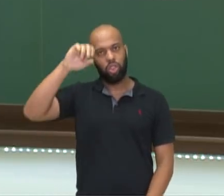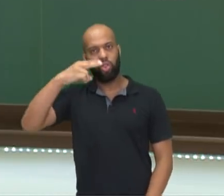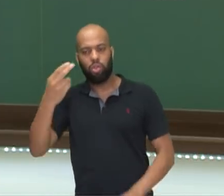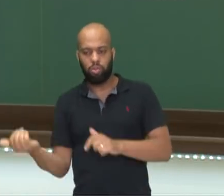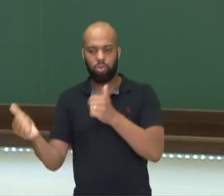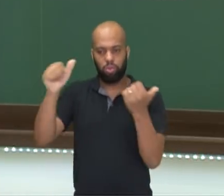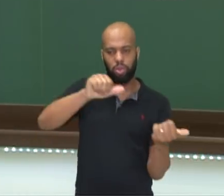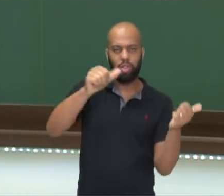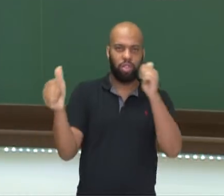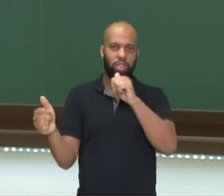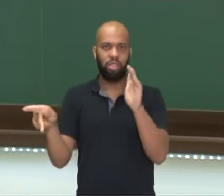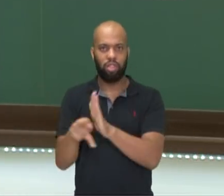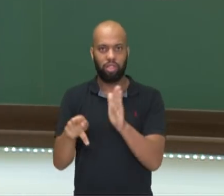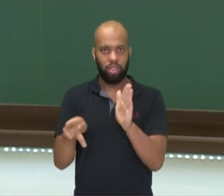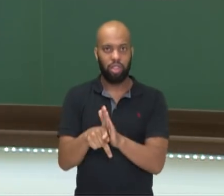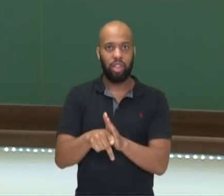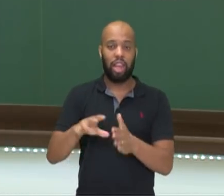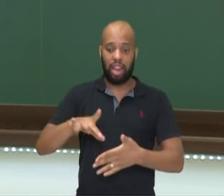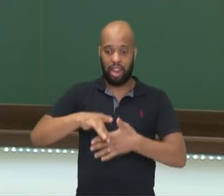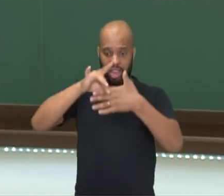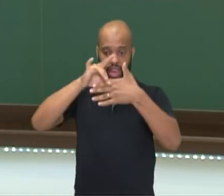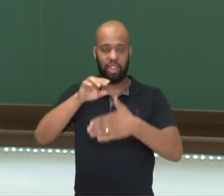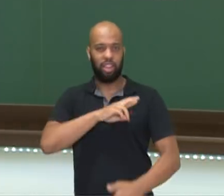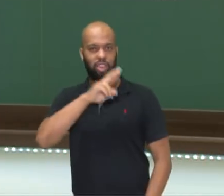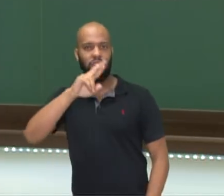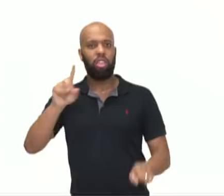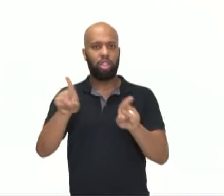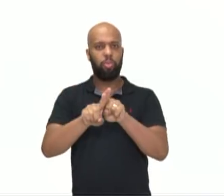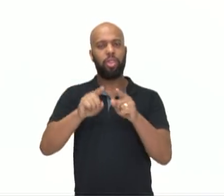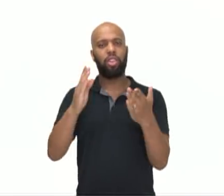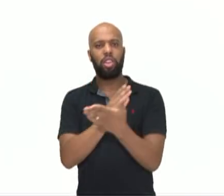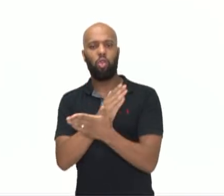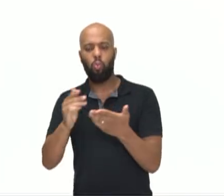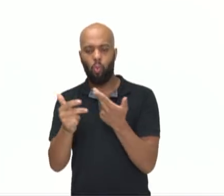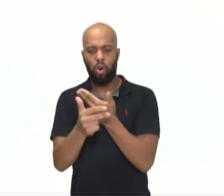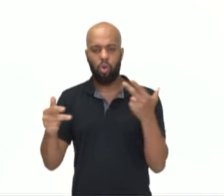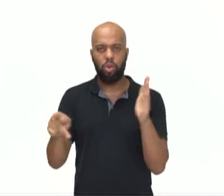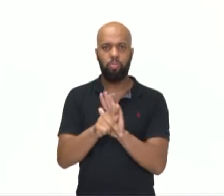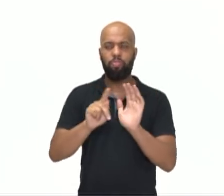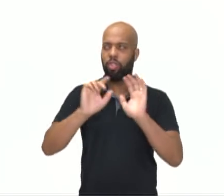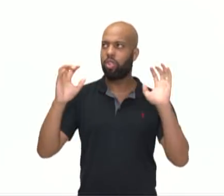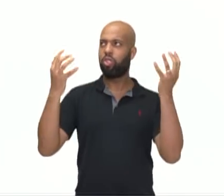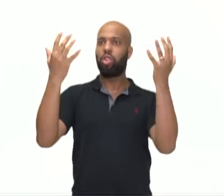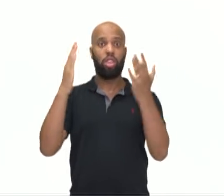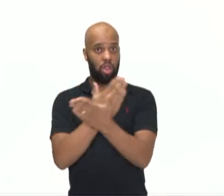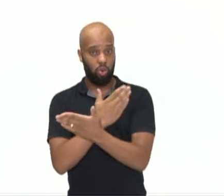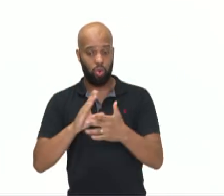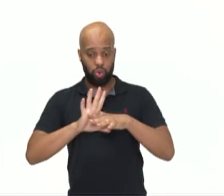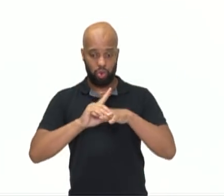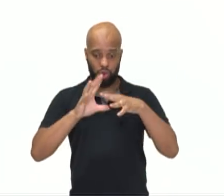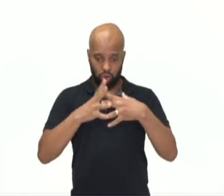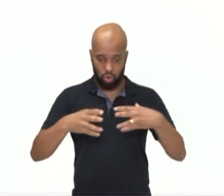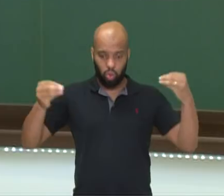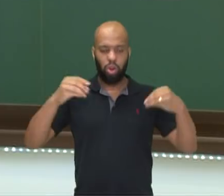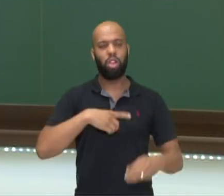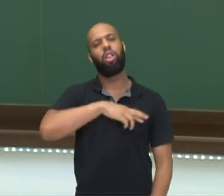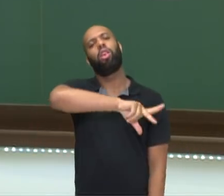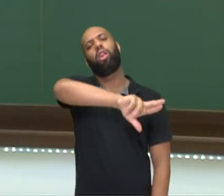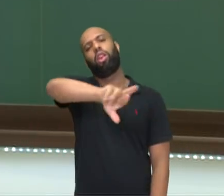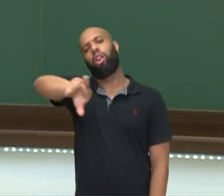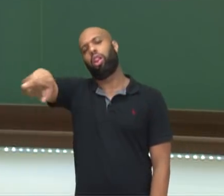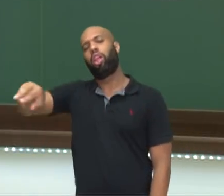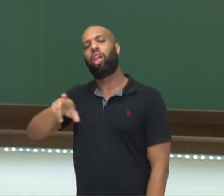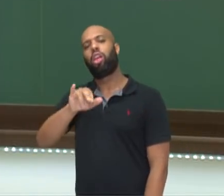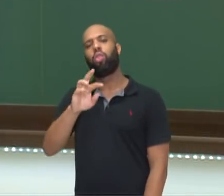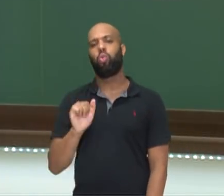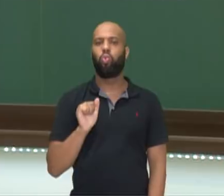líder religioso, comemorativo, que antecedem as festas, de cura, também tem rituais de cura, entre muitos outros.